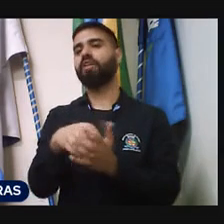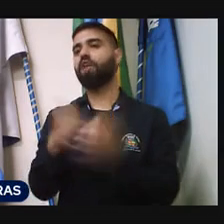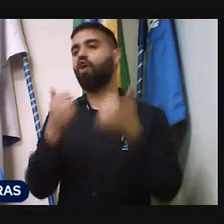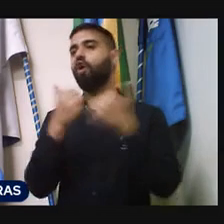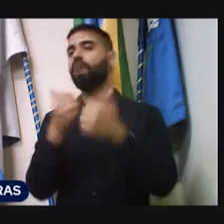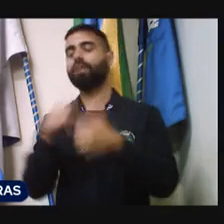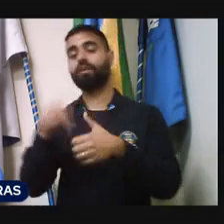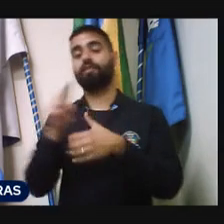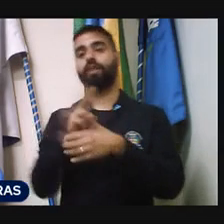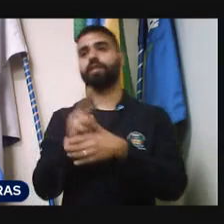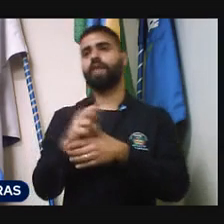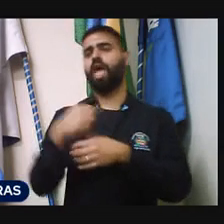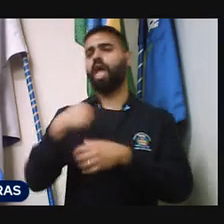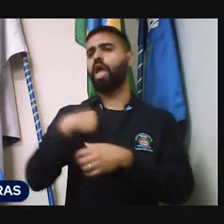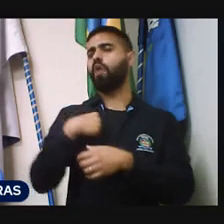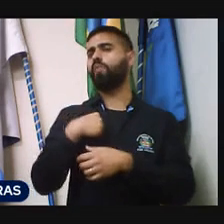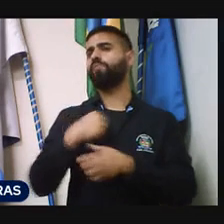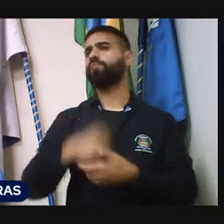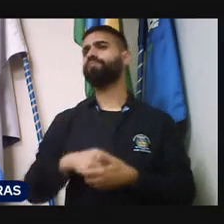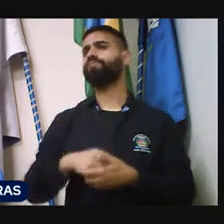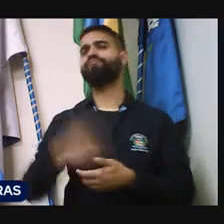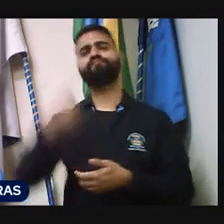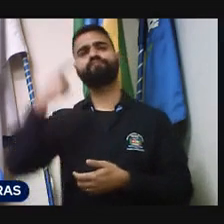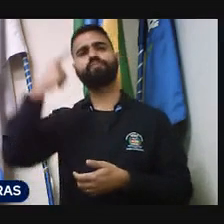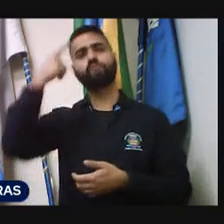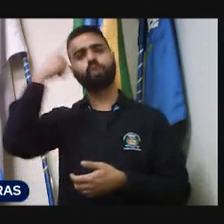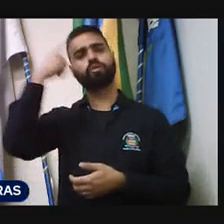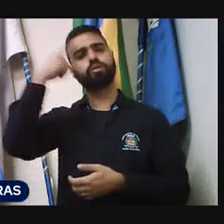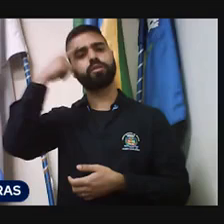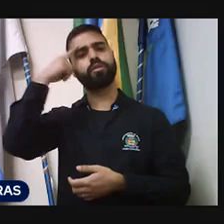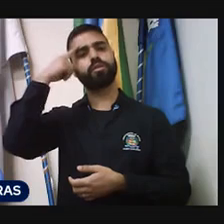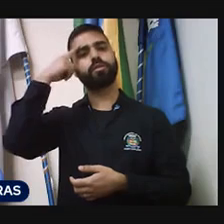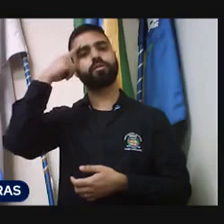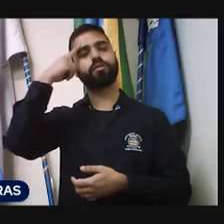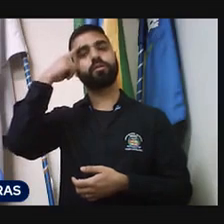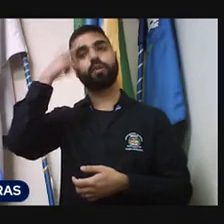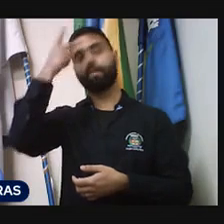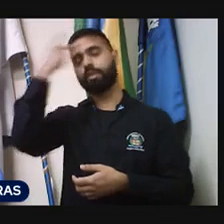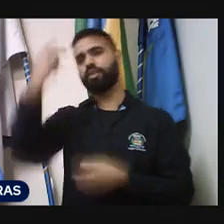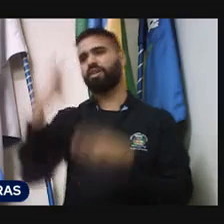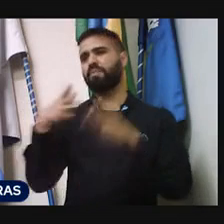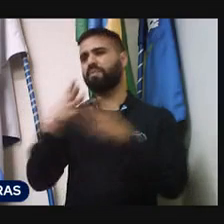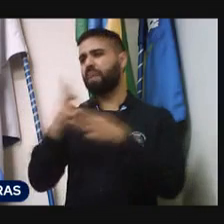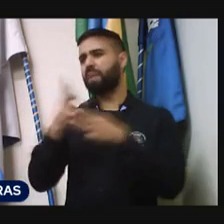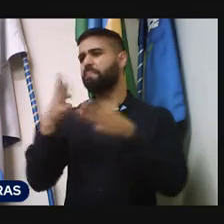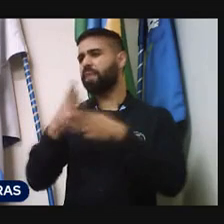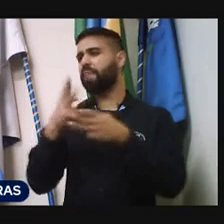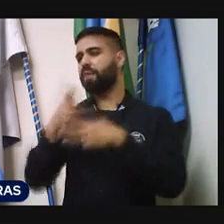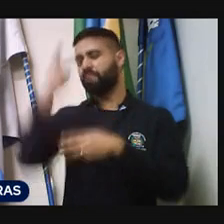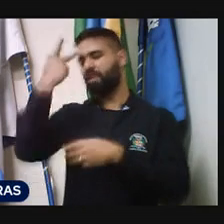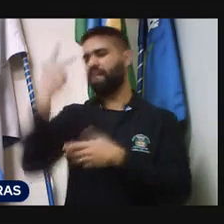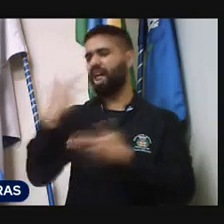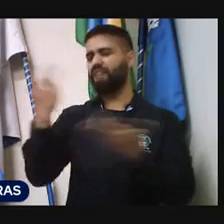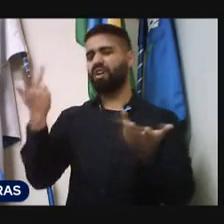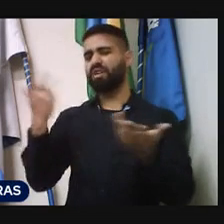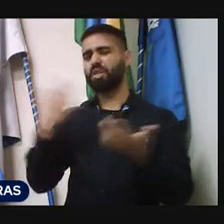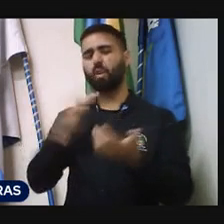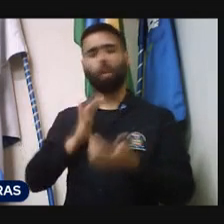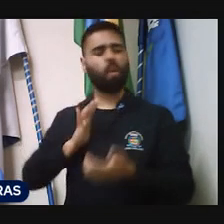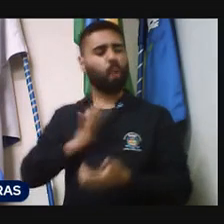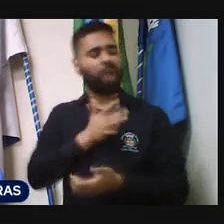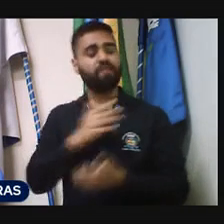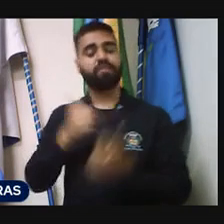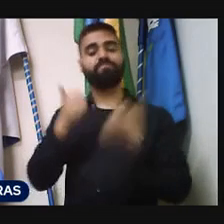Valença eu recebo todos os dias reclamação no meu Zap reclamação no meu gabinete da